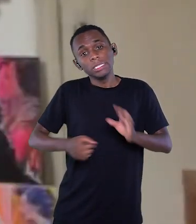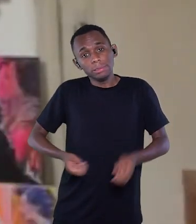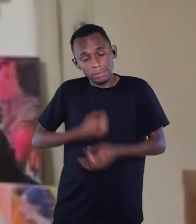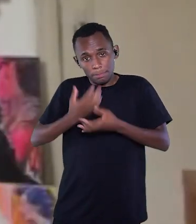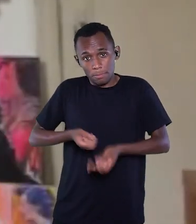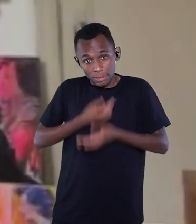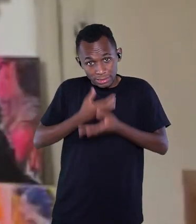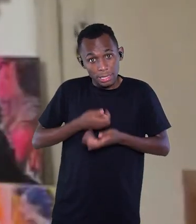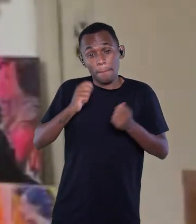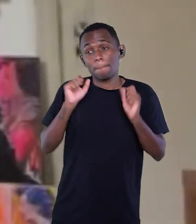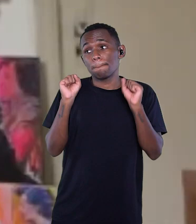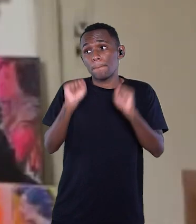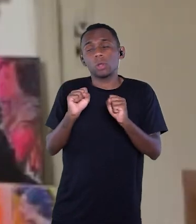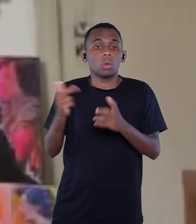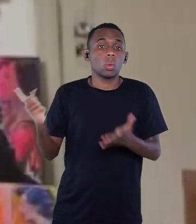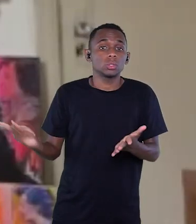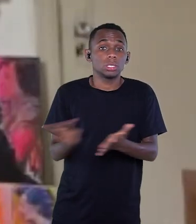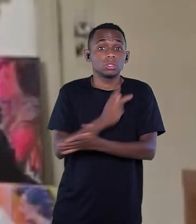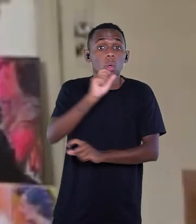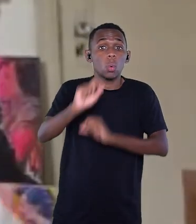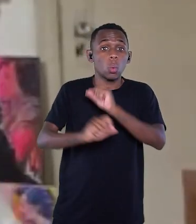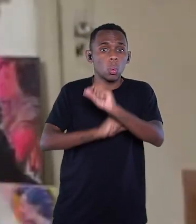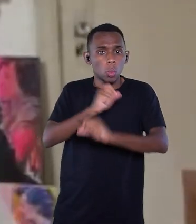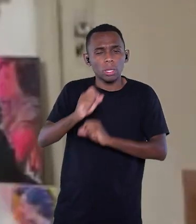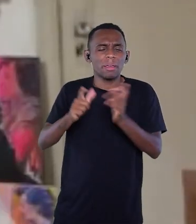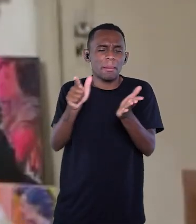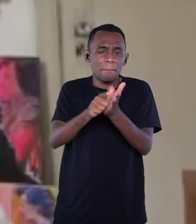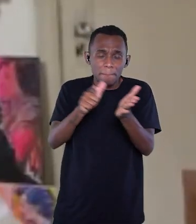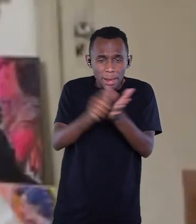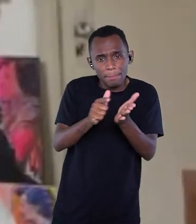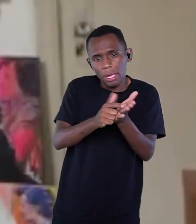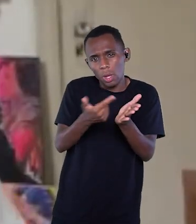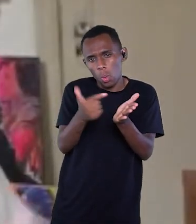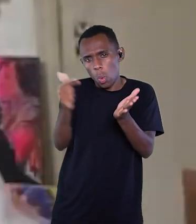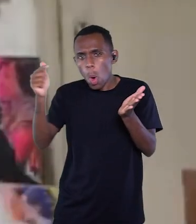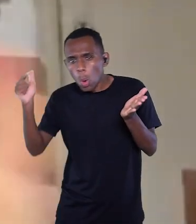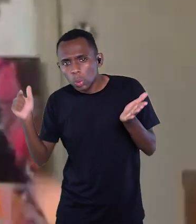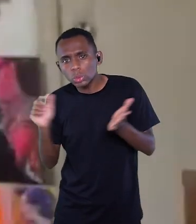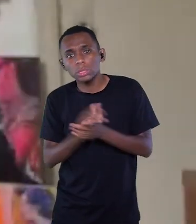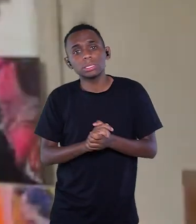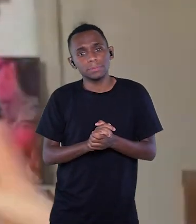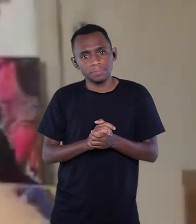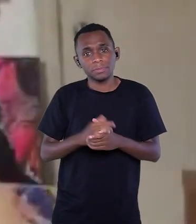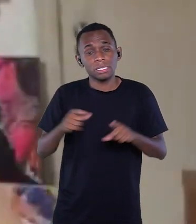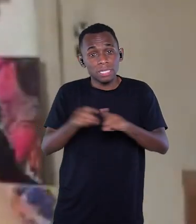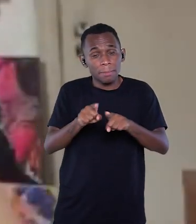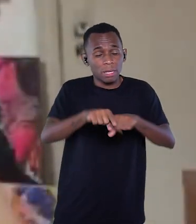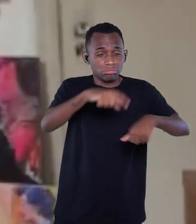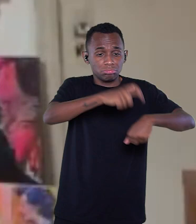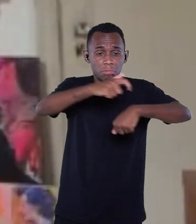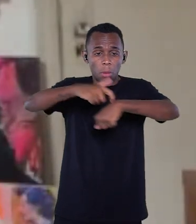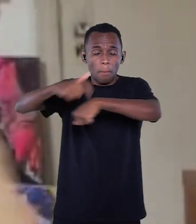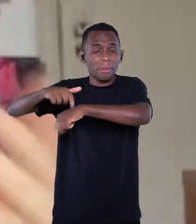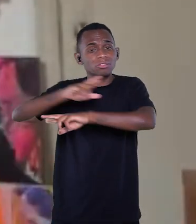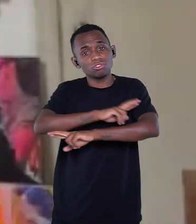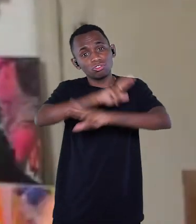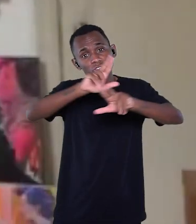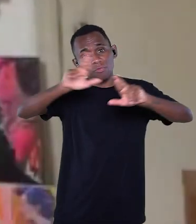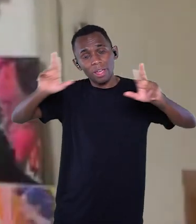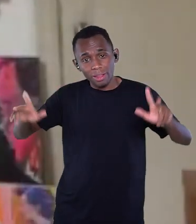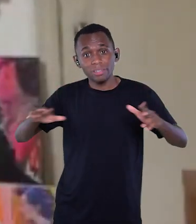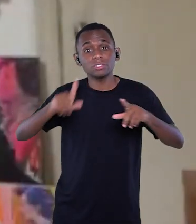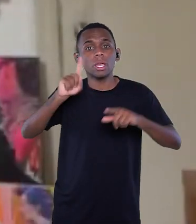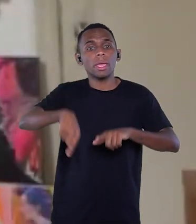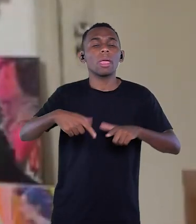poesia, ela pode acontecer em restos de papel, assim, ela pode acontecer entre turnos. Então, ela é um